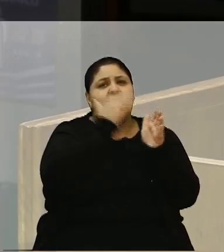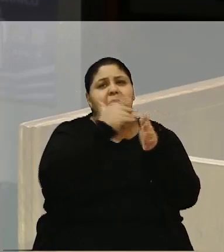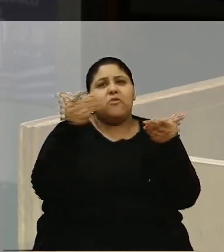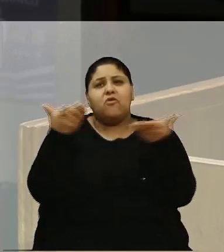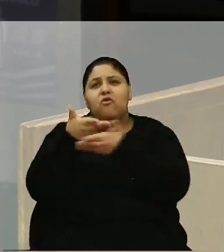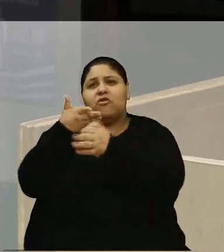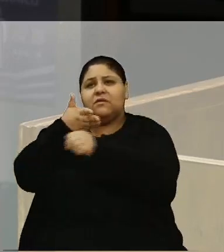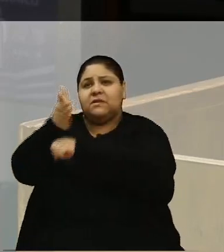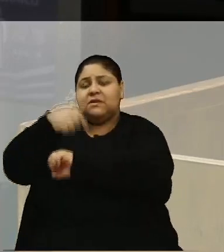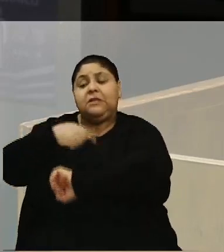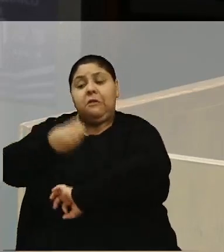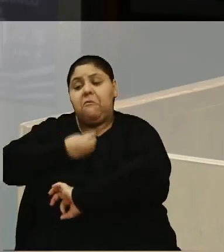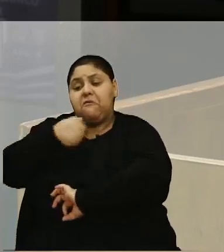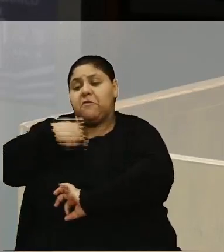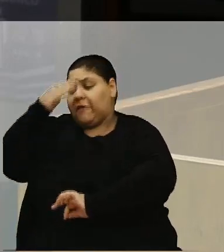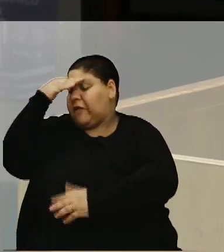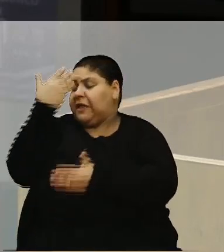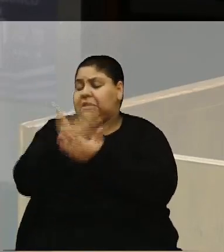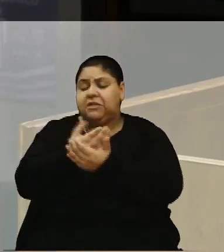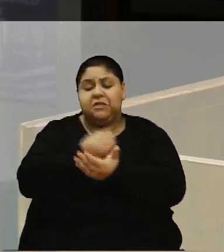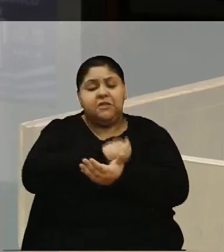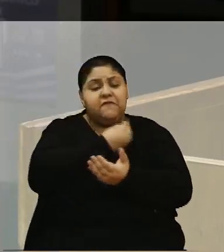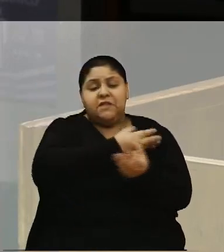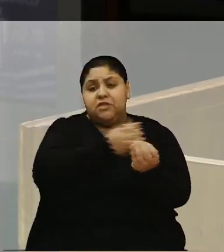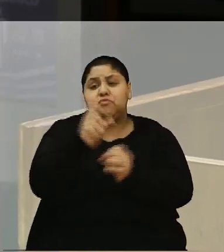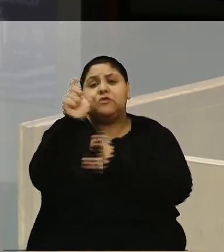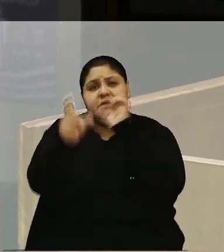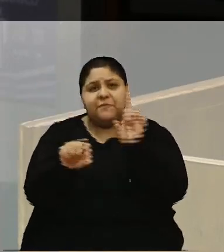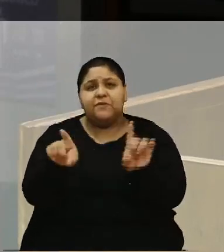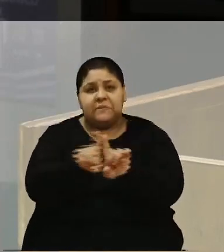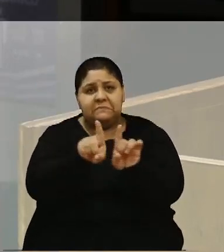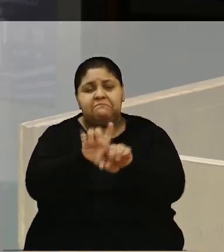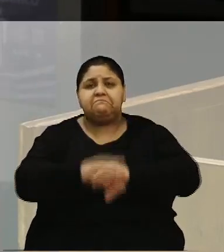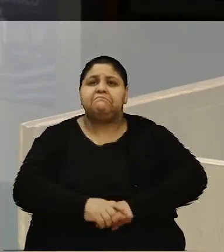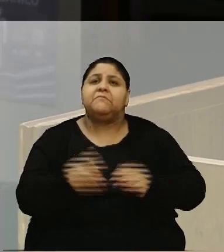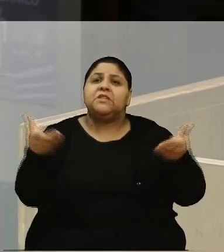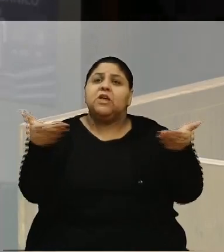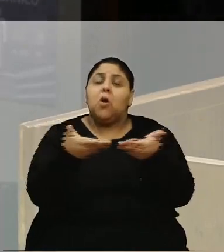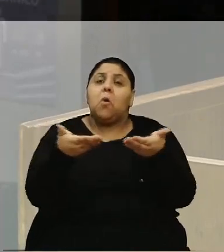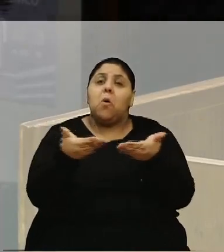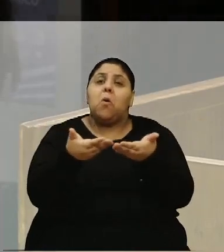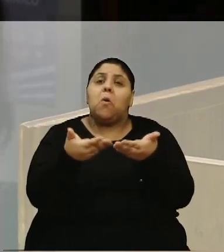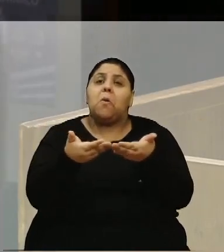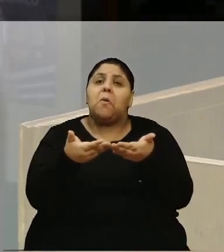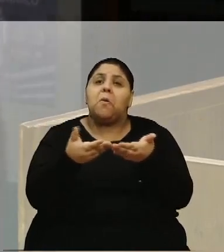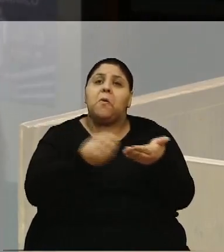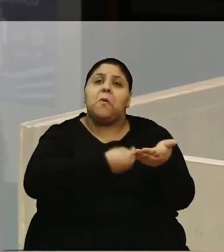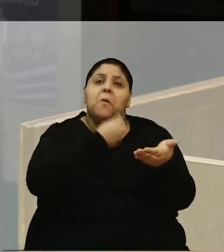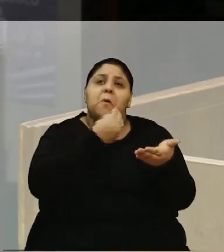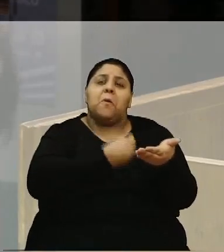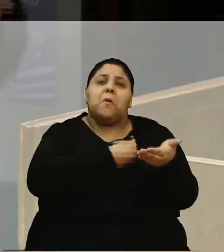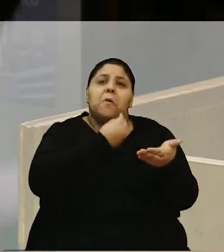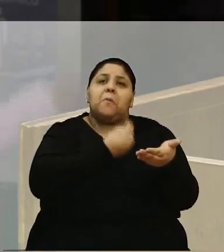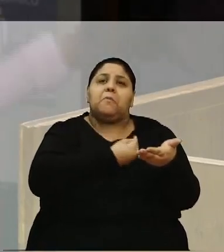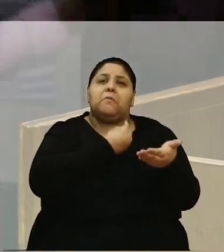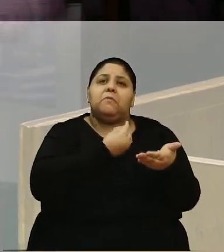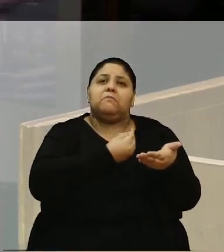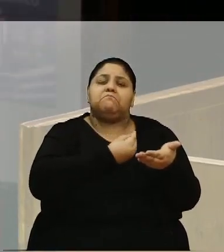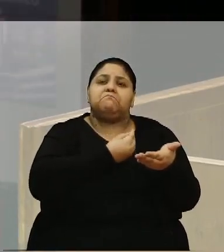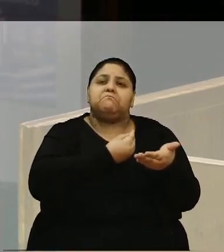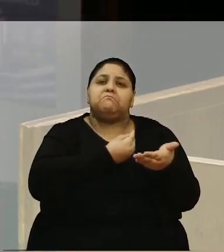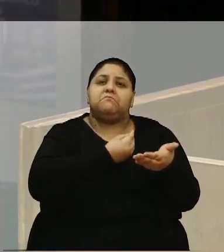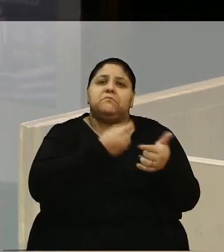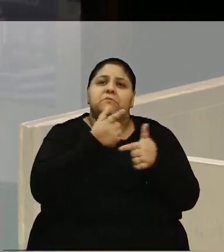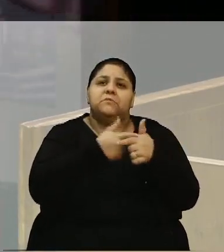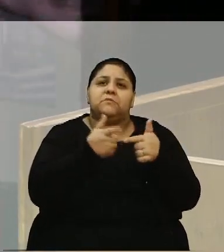dizer, da minha vida e eu acredito que da vida de muita gente por aí. Hoje, pessoal, então a gente vive a maior crise hídrica da história, tá?